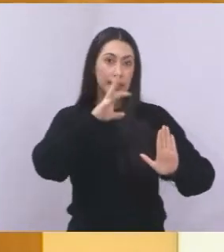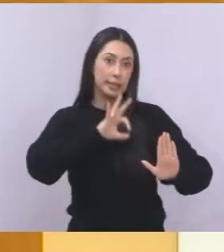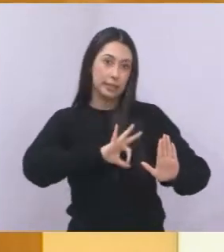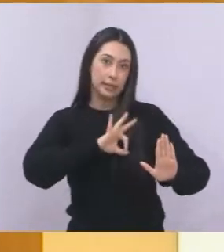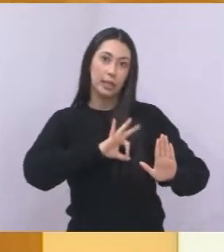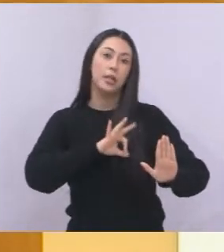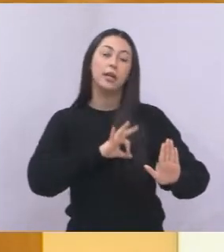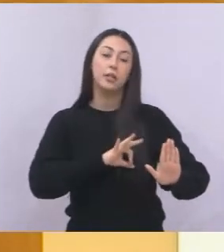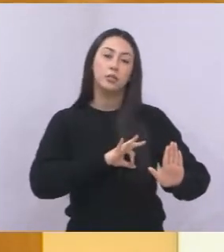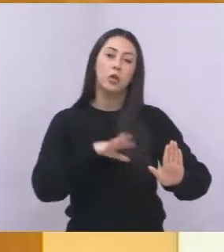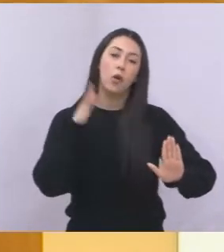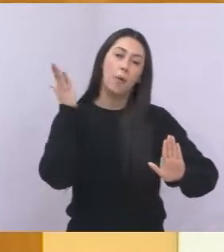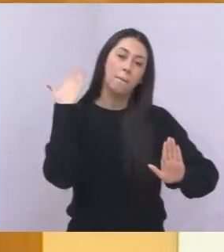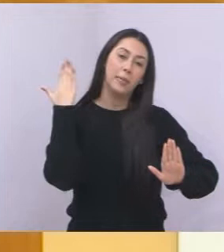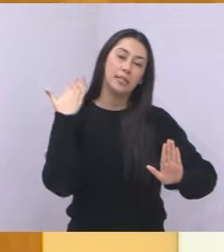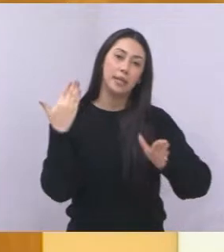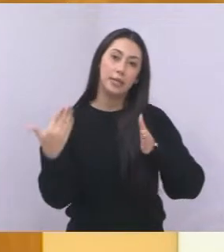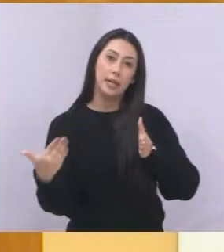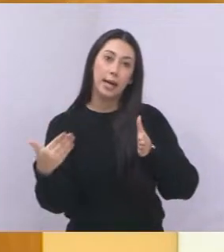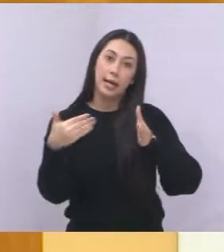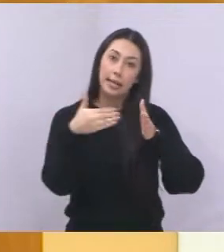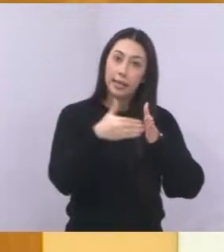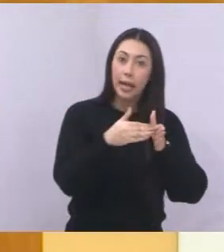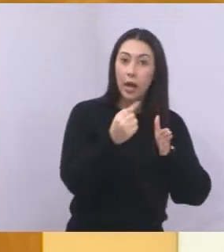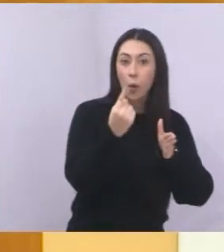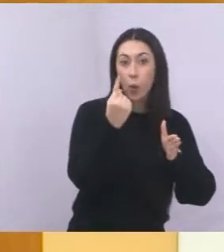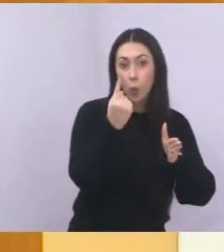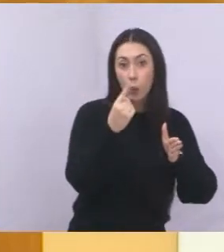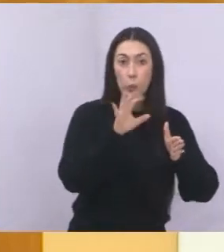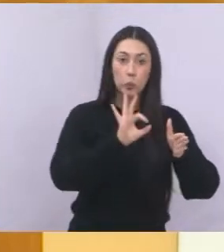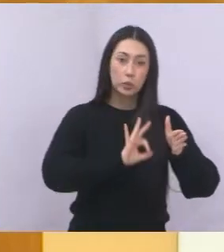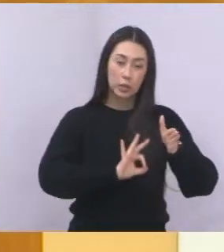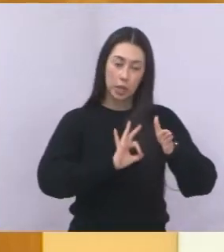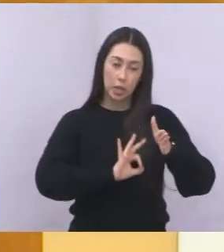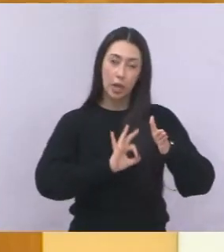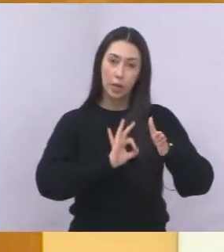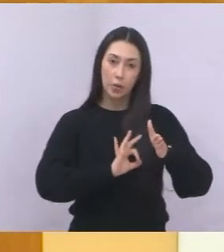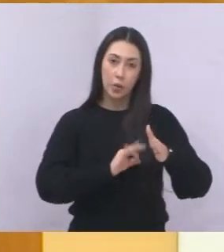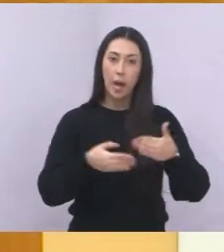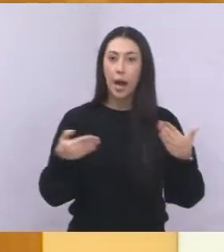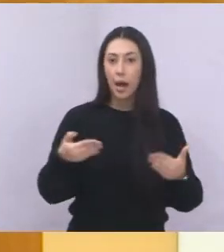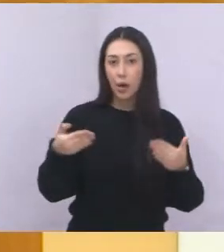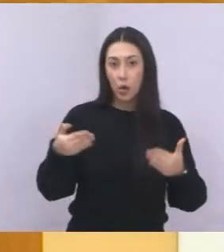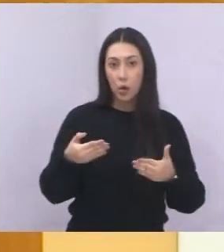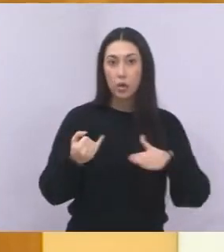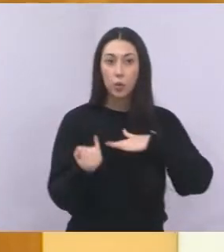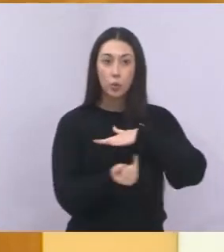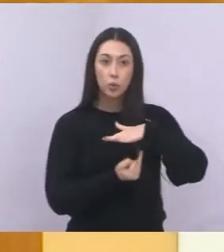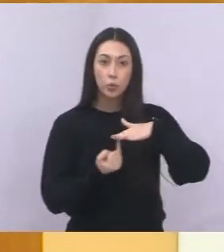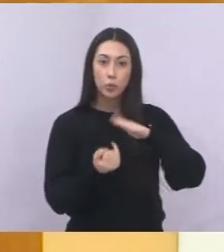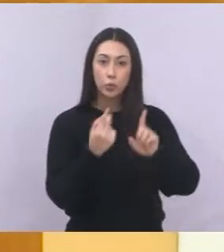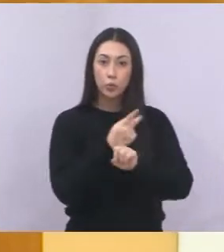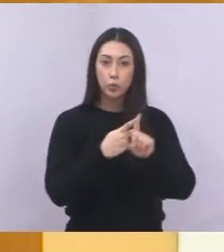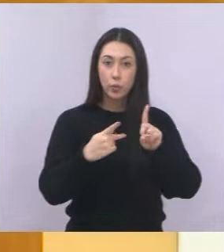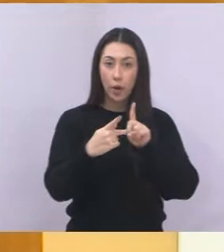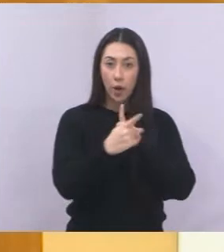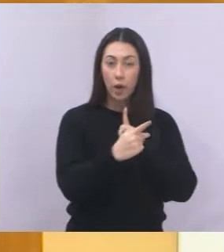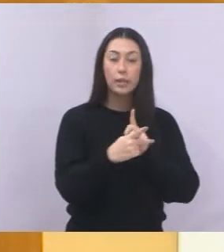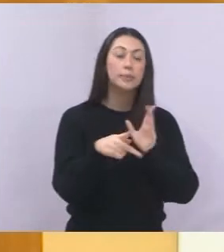redação original que previa o limite de 1 salário mínimo, devendo o IPMJ demonstrar